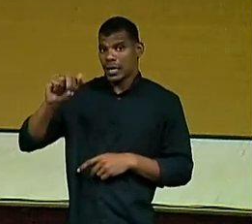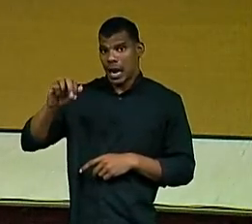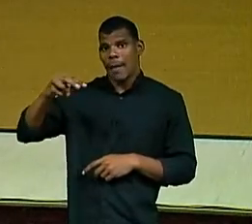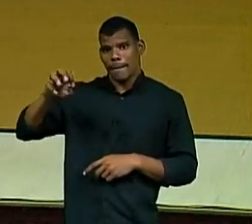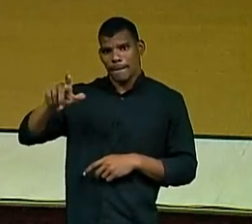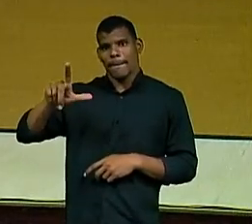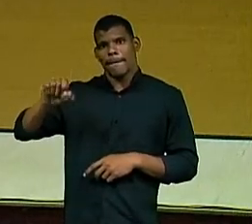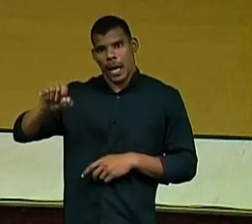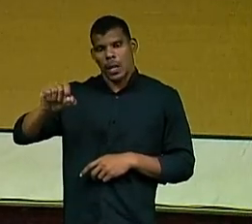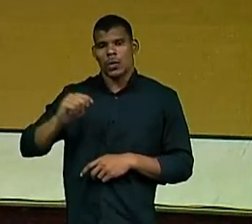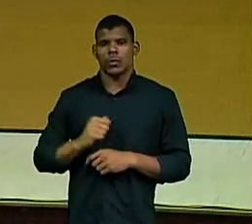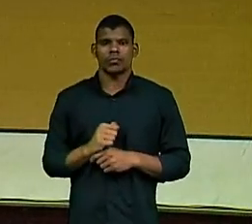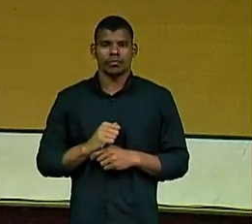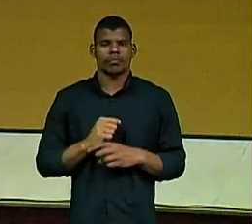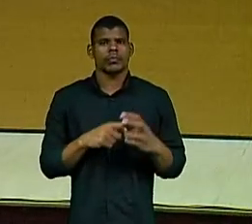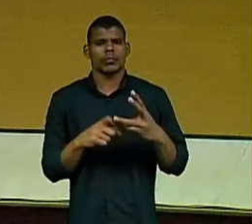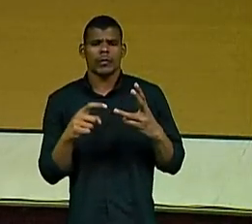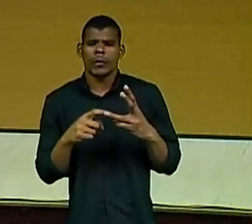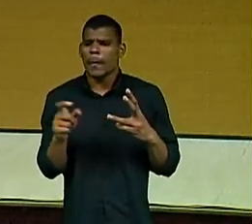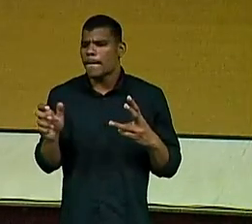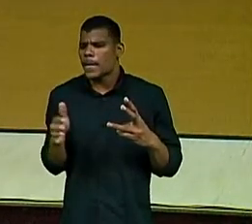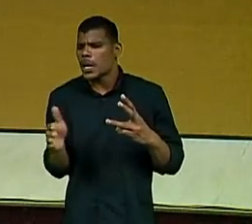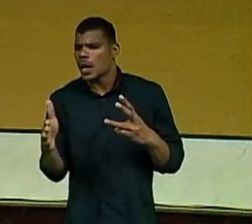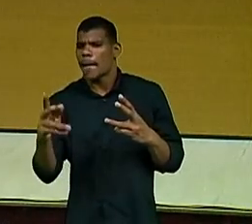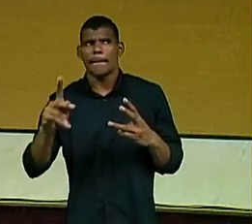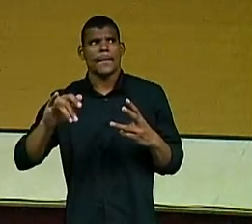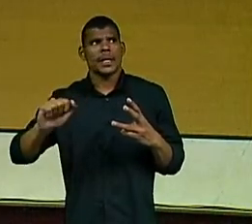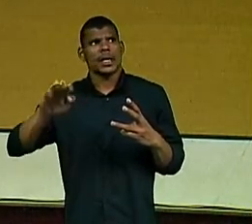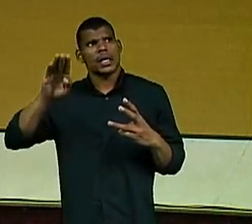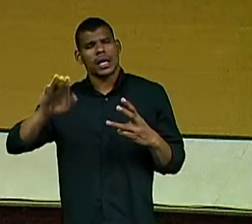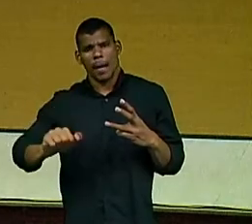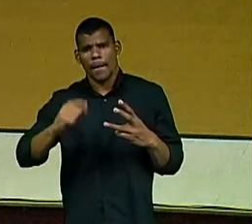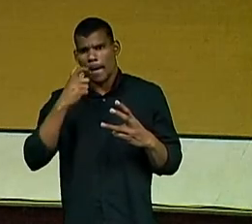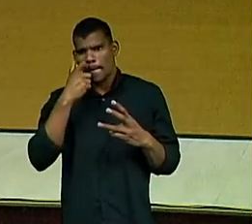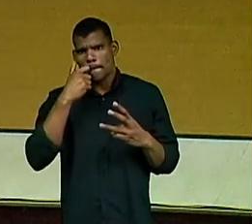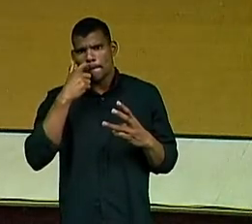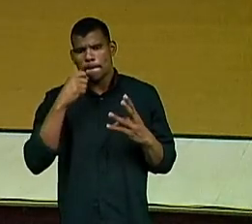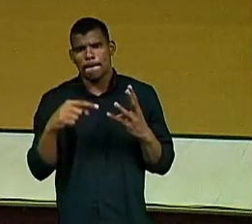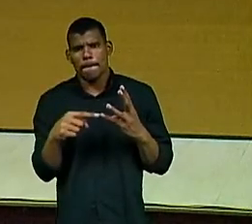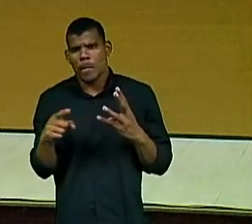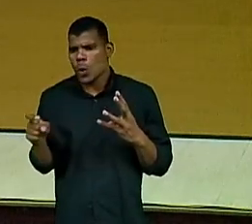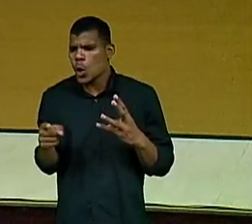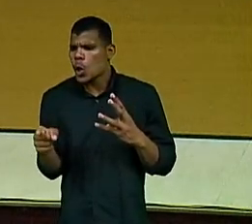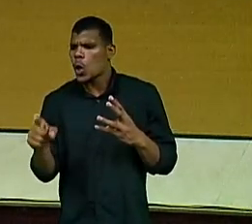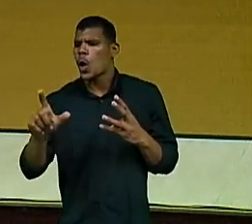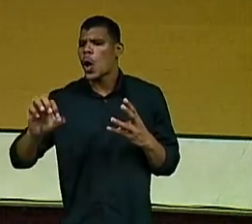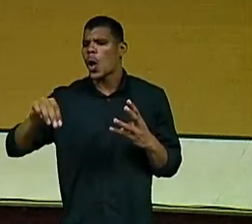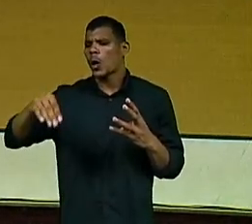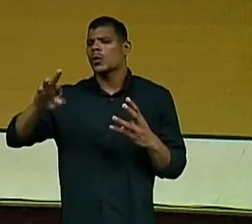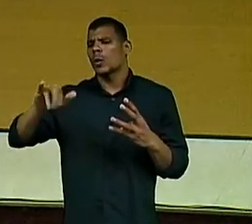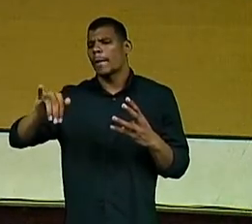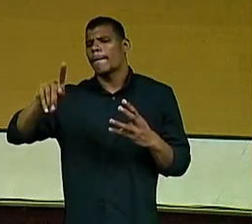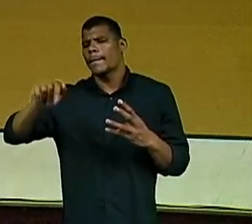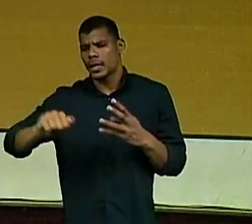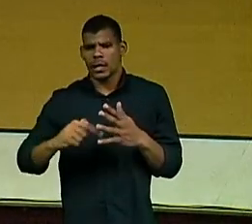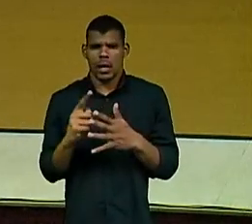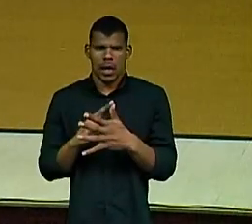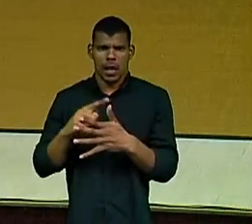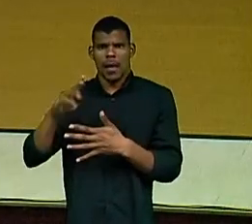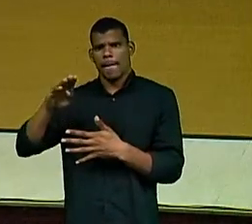é uma Piaba uma lombriga como bactéria